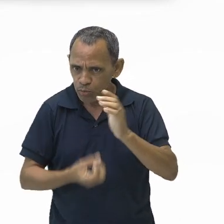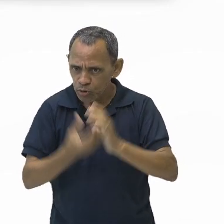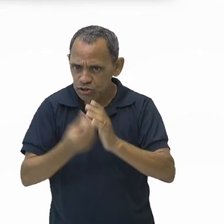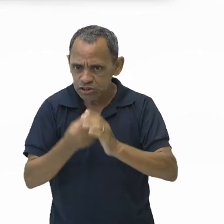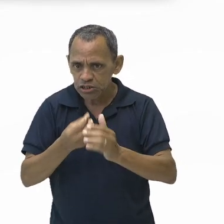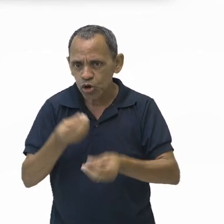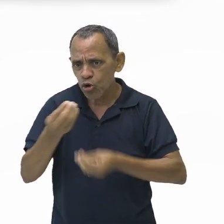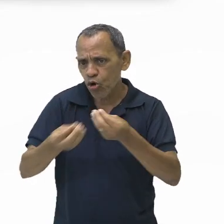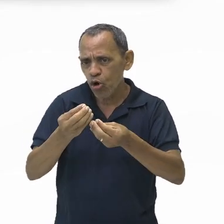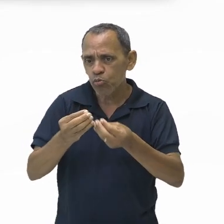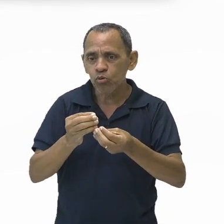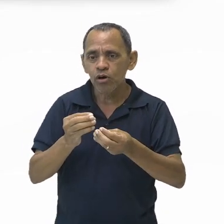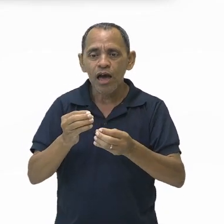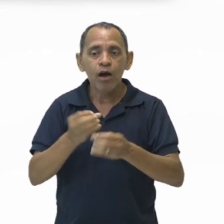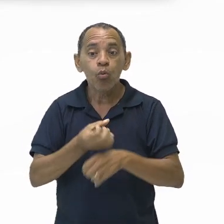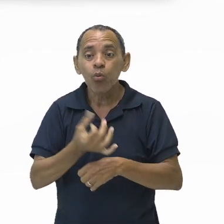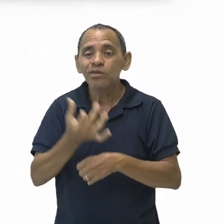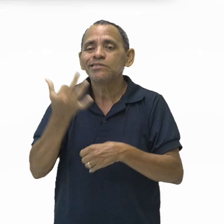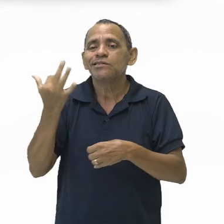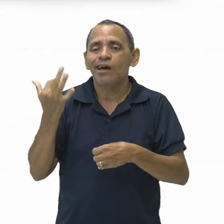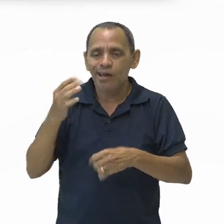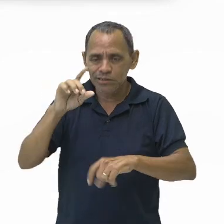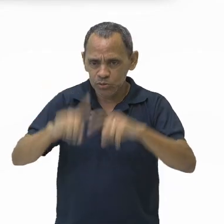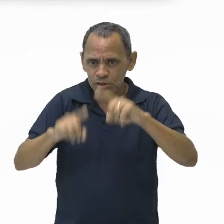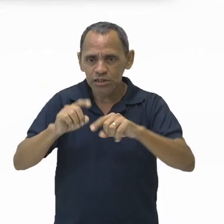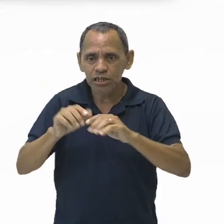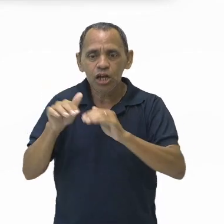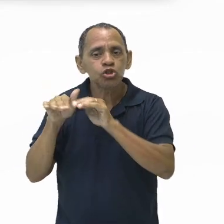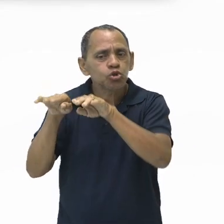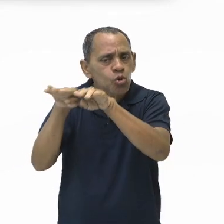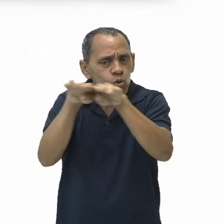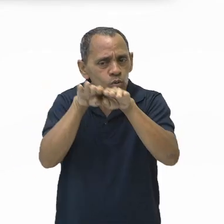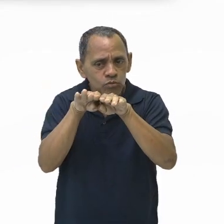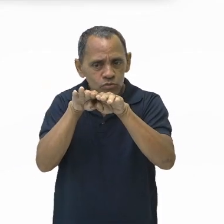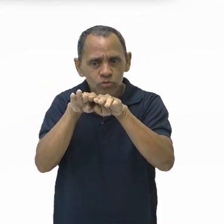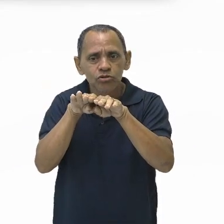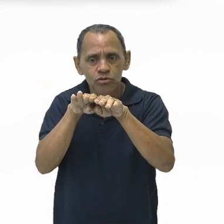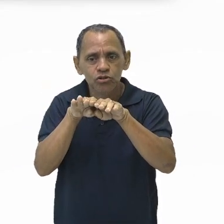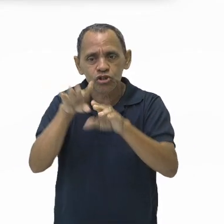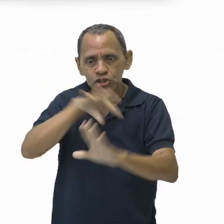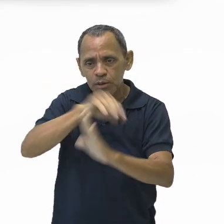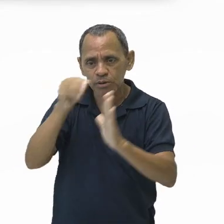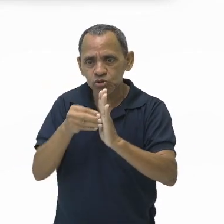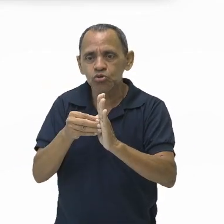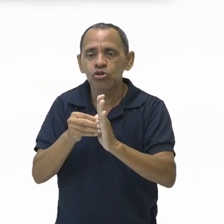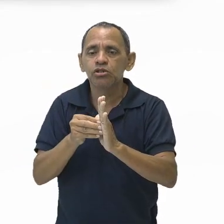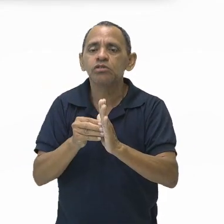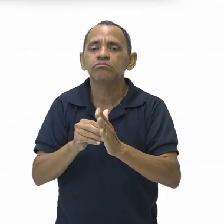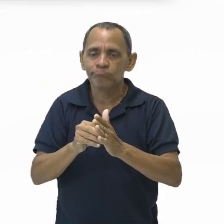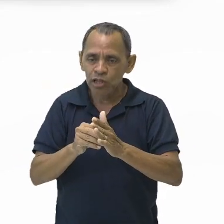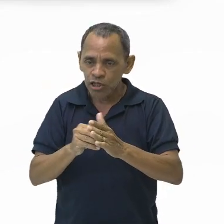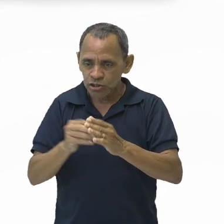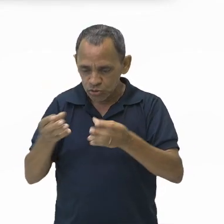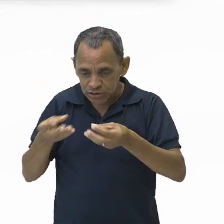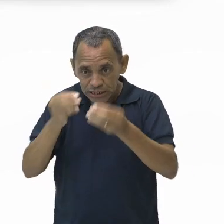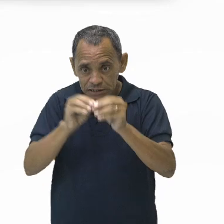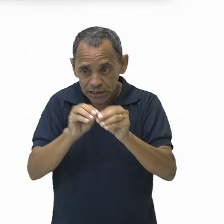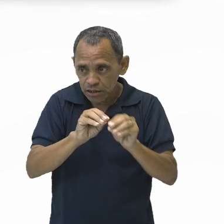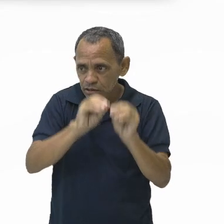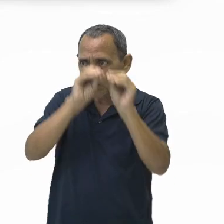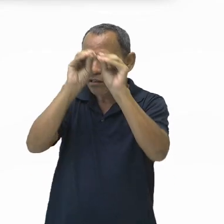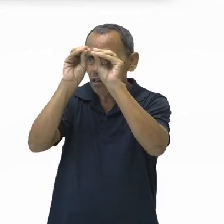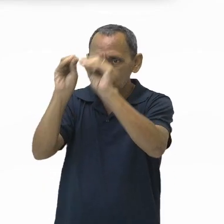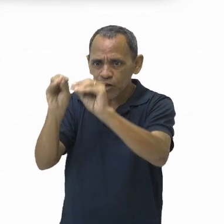que os produtos que são muito comuns na Amazônia estão chegando em outras partes do Brasil, em outras partes